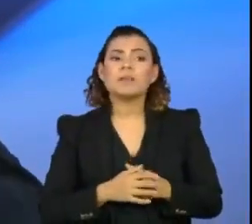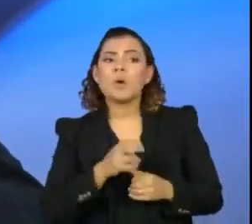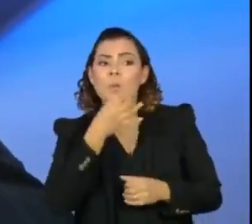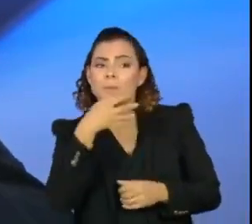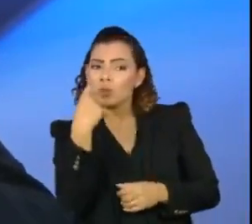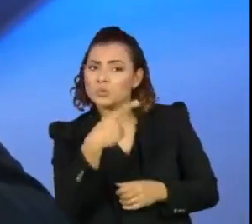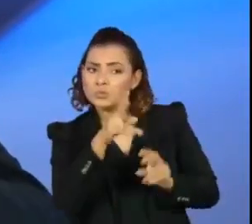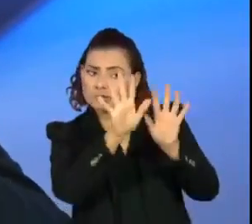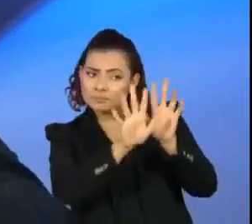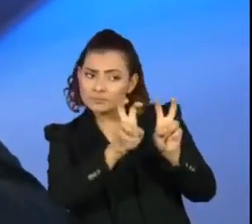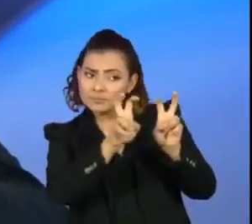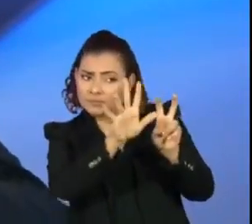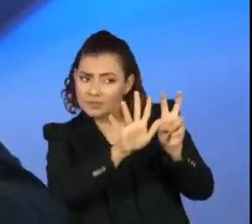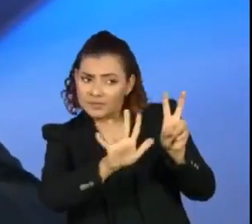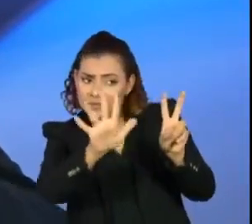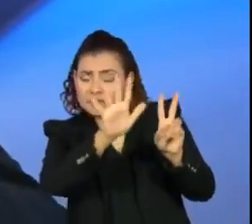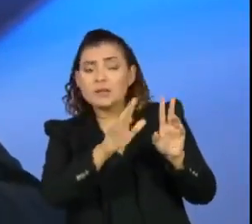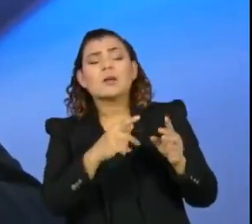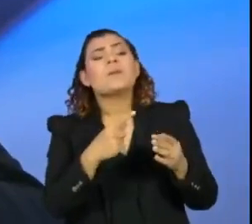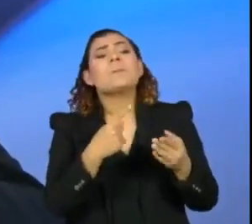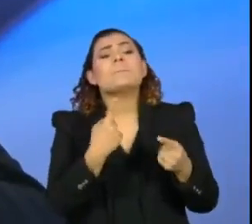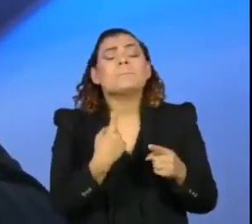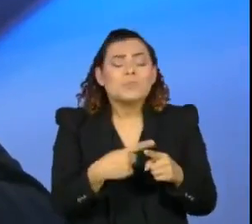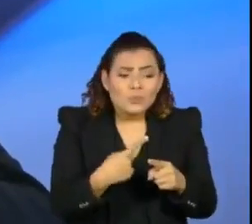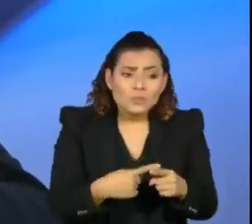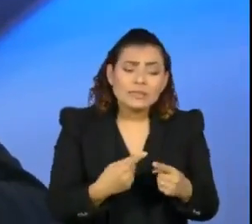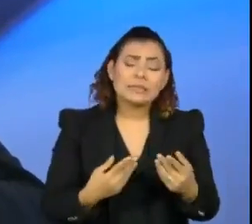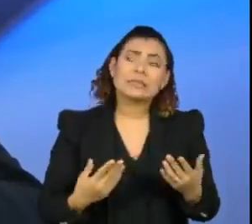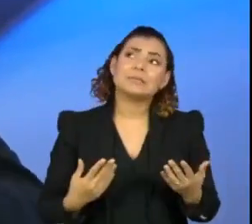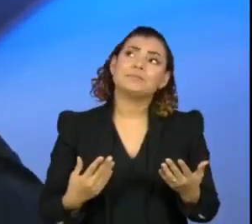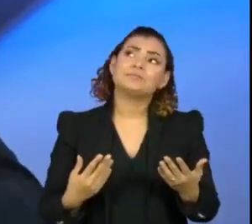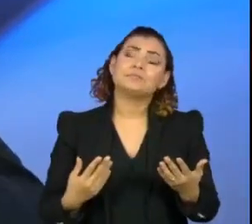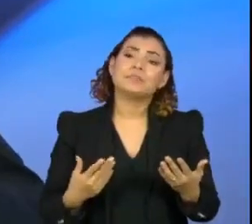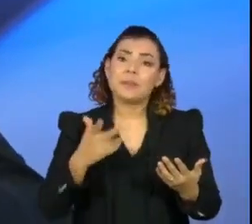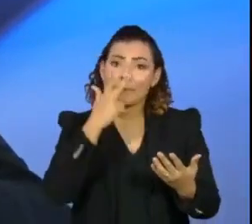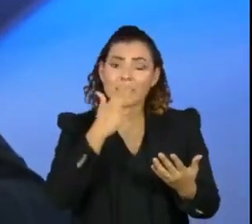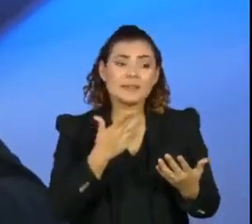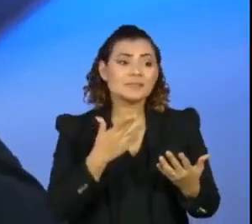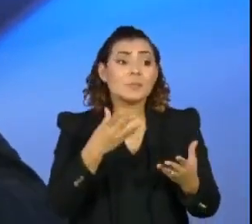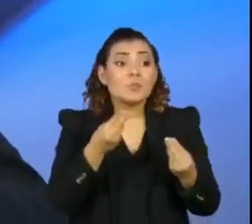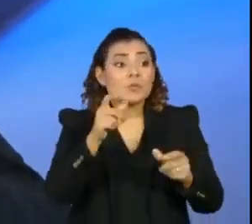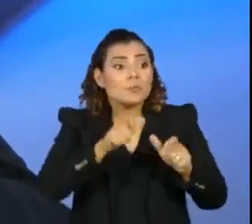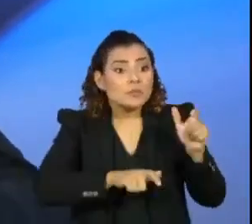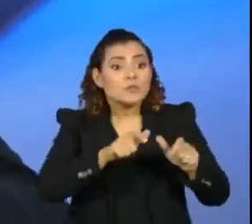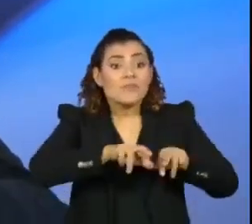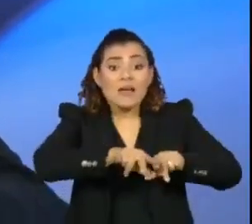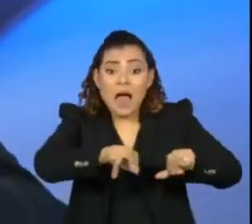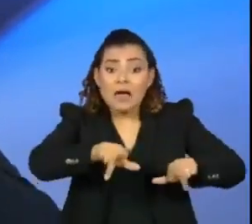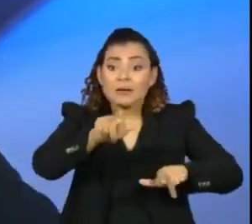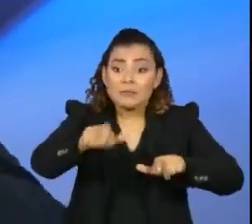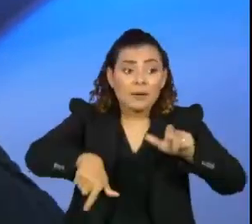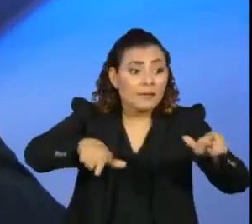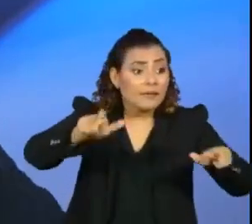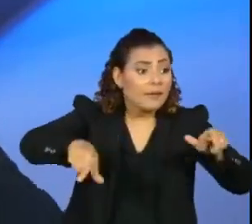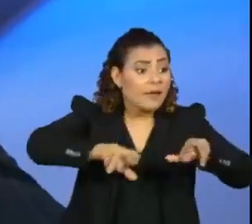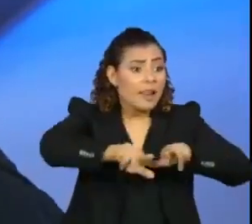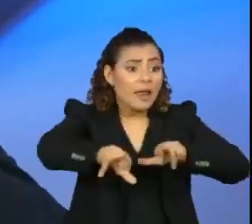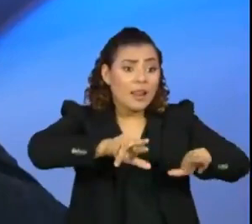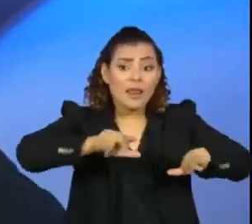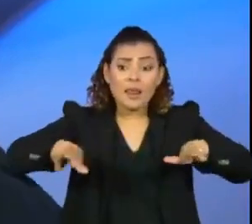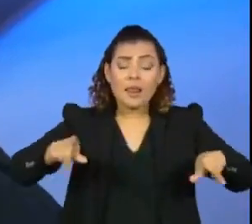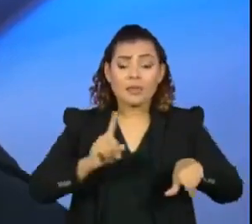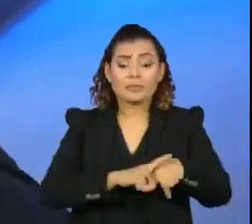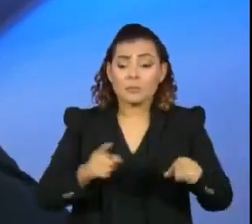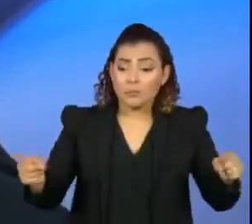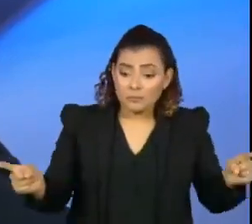impressões sobre por que que ela atraiu tanta gente diferente em tão curto espaço